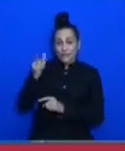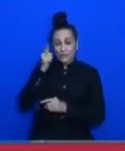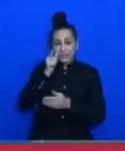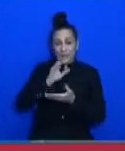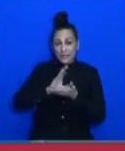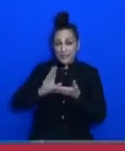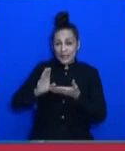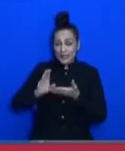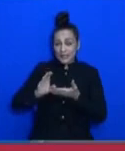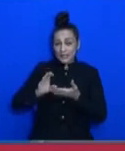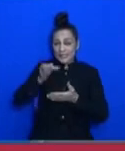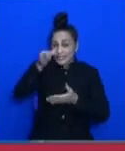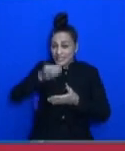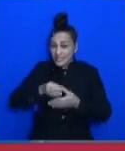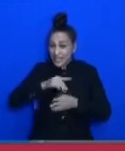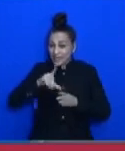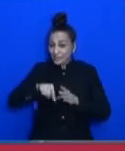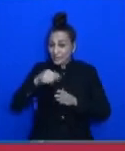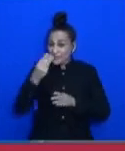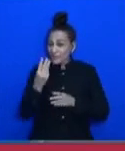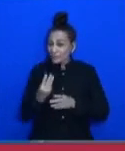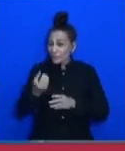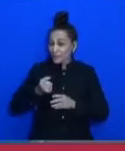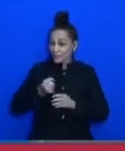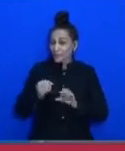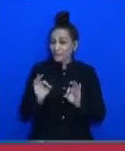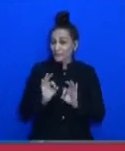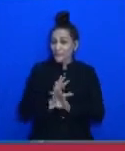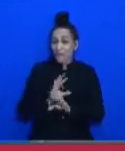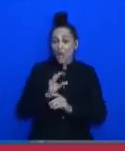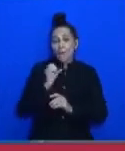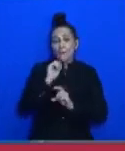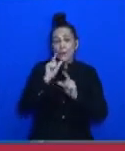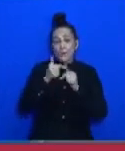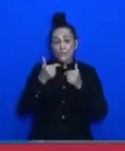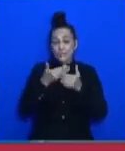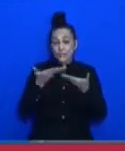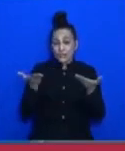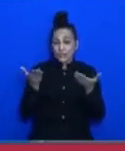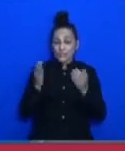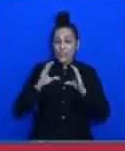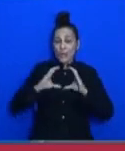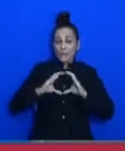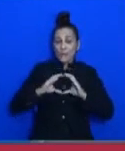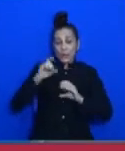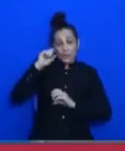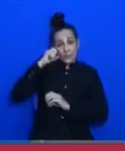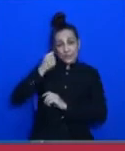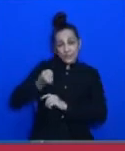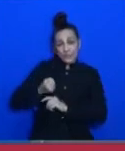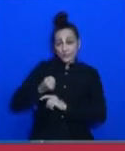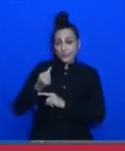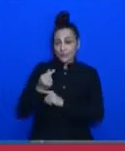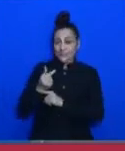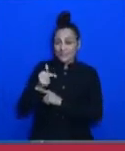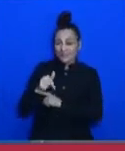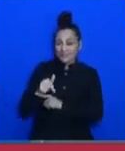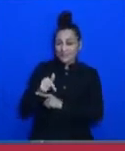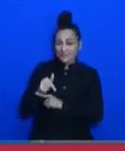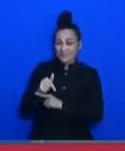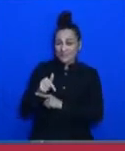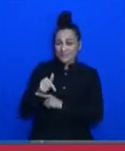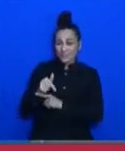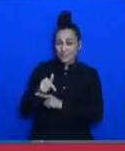partir de 3 acertos. Boa sorte. Bola preta, número 17.